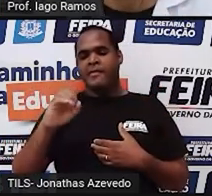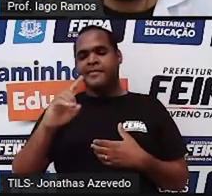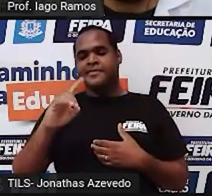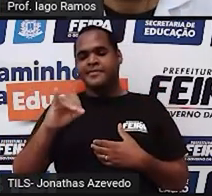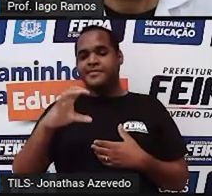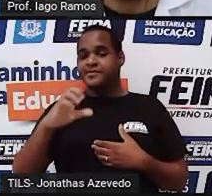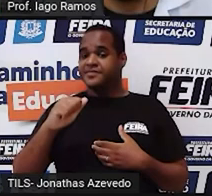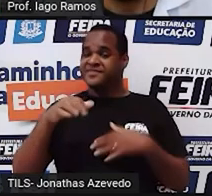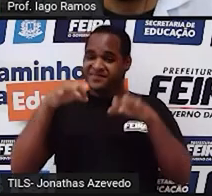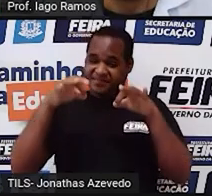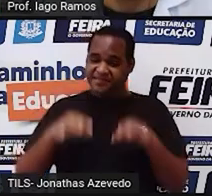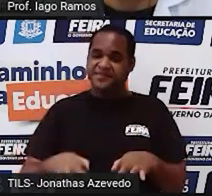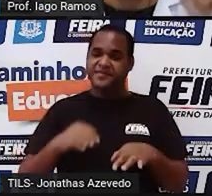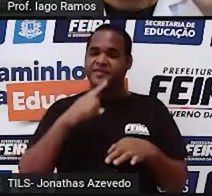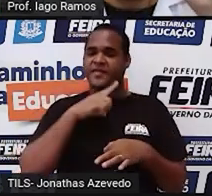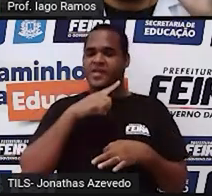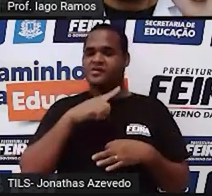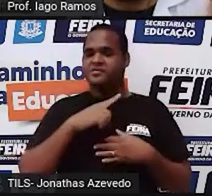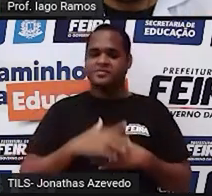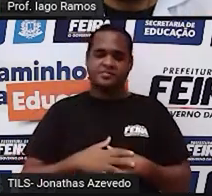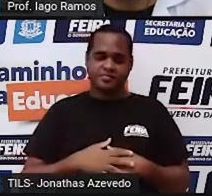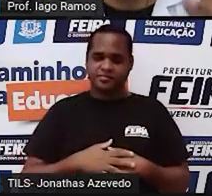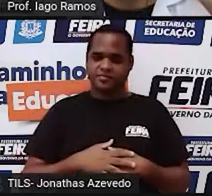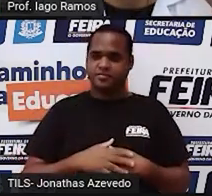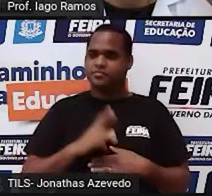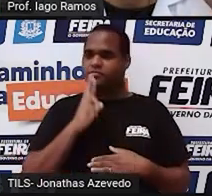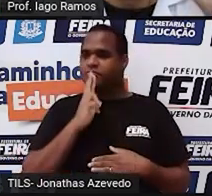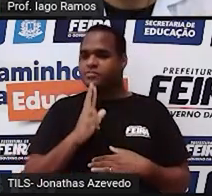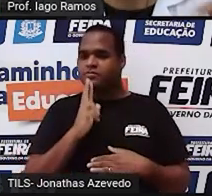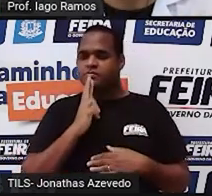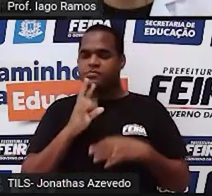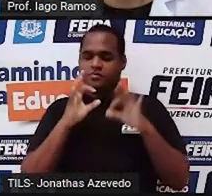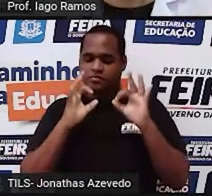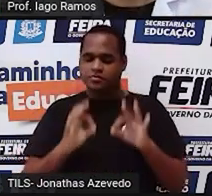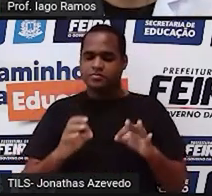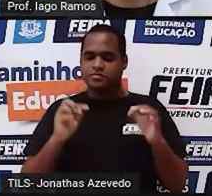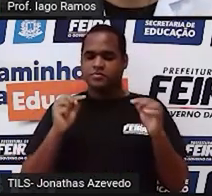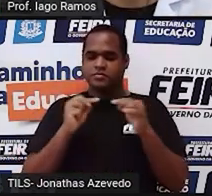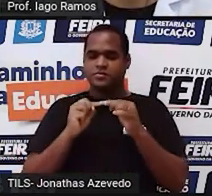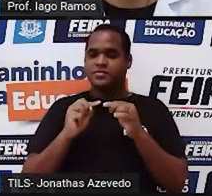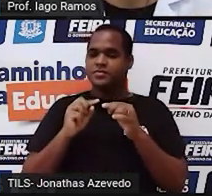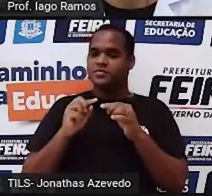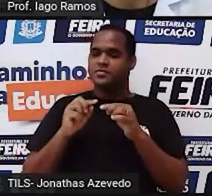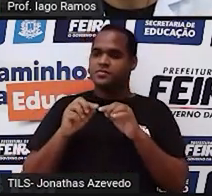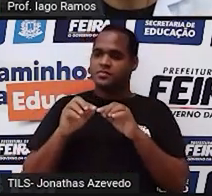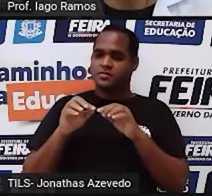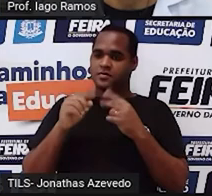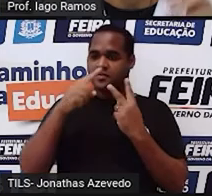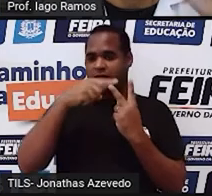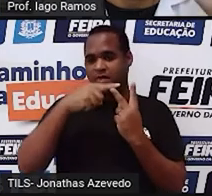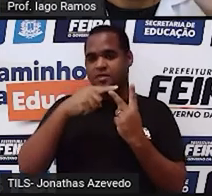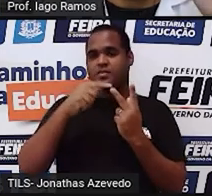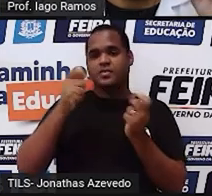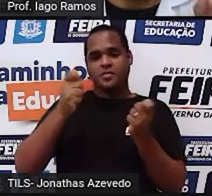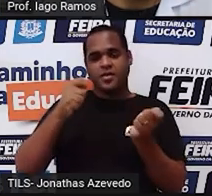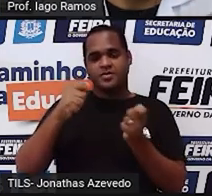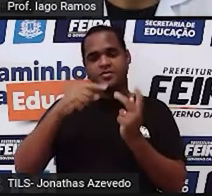exatamente né os resultados dessas raízes quadradas né